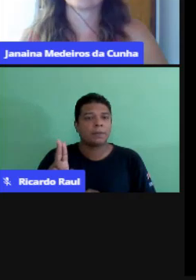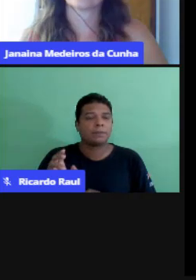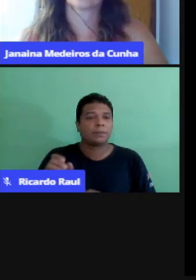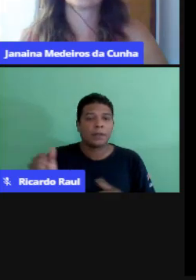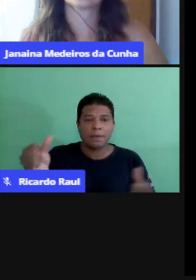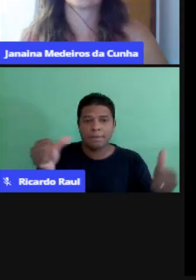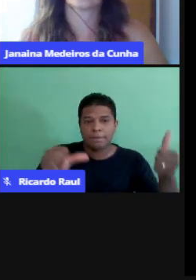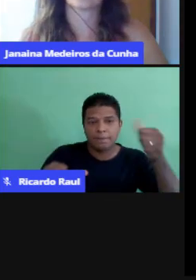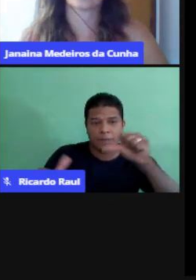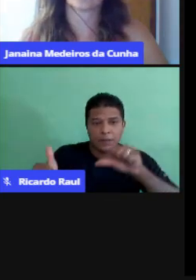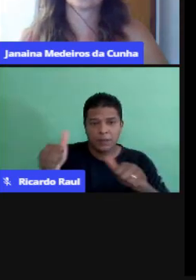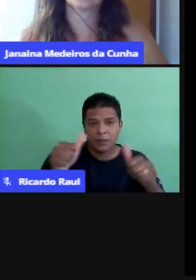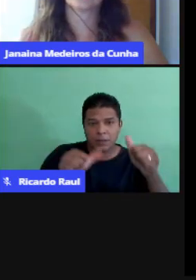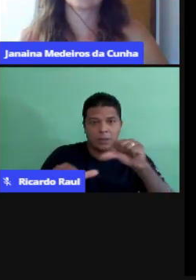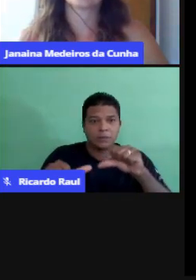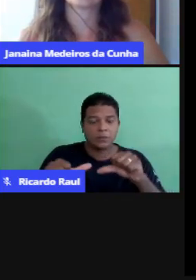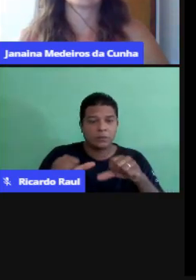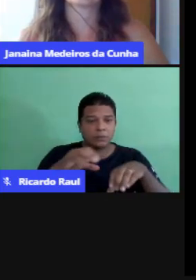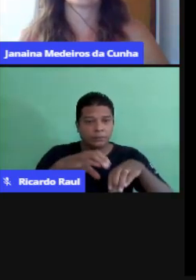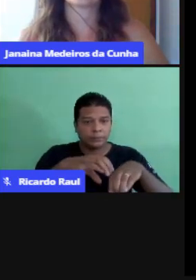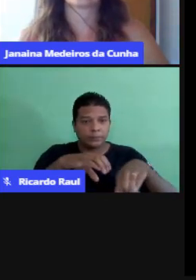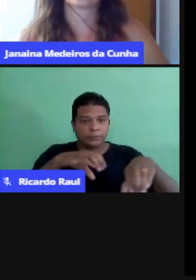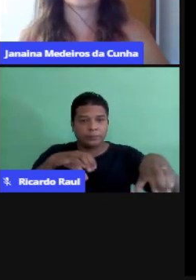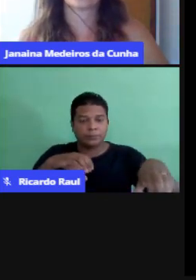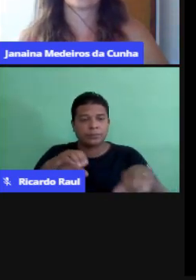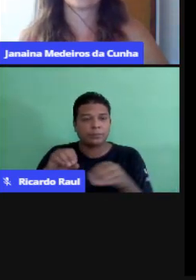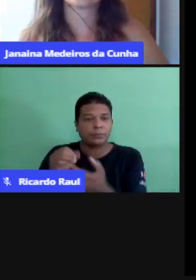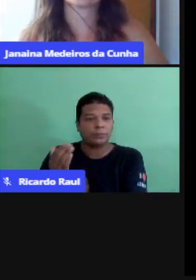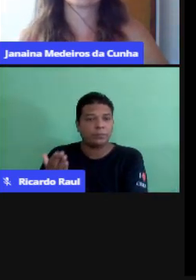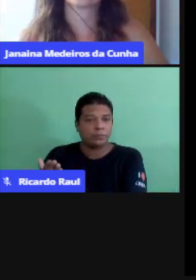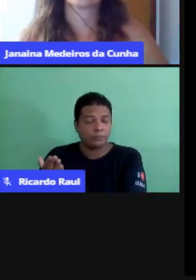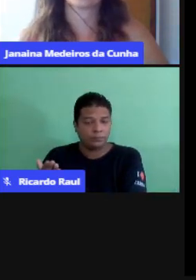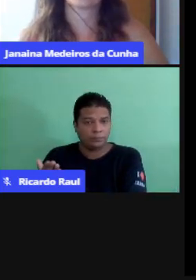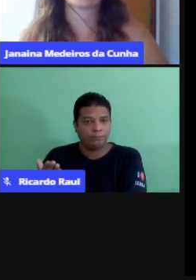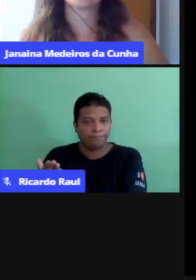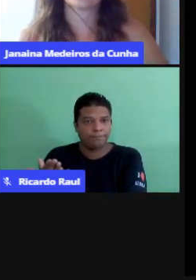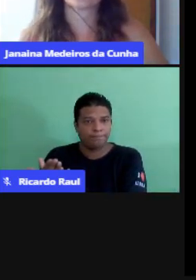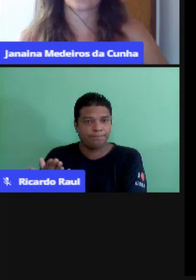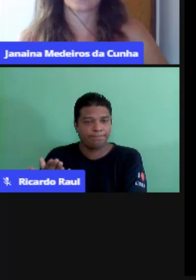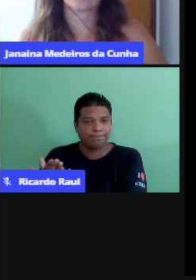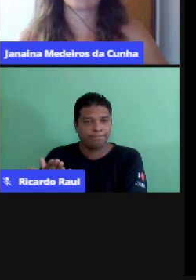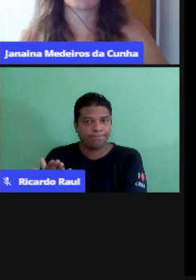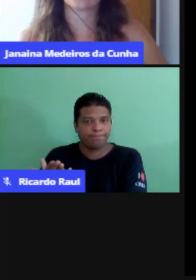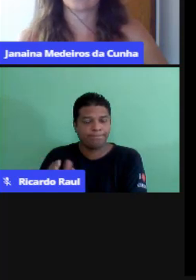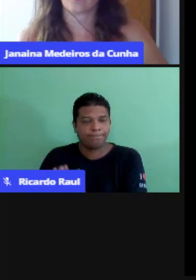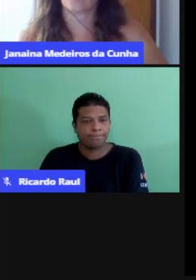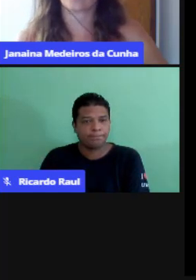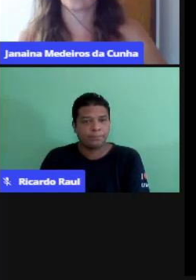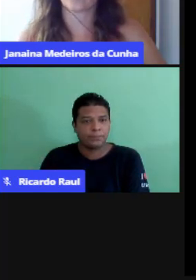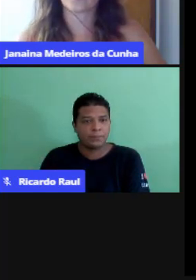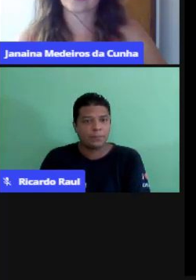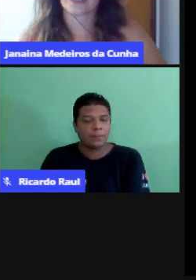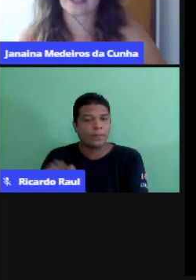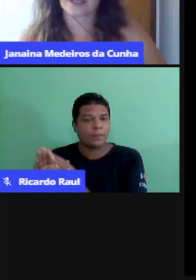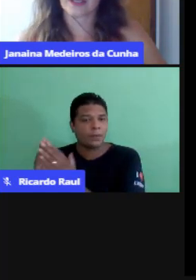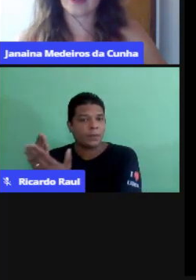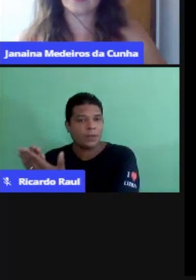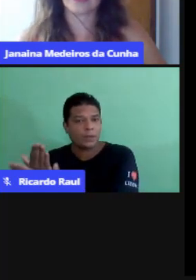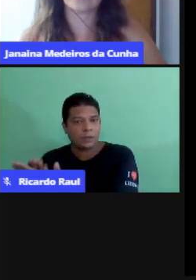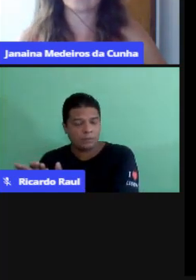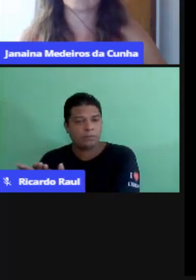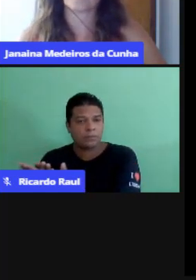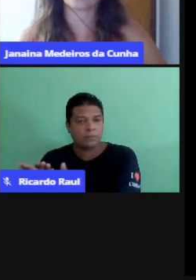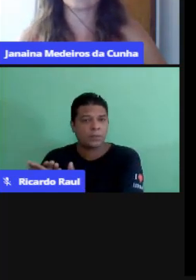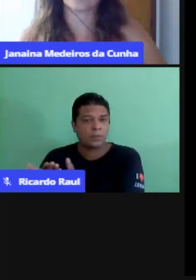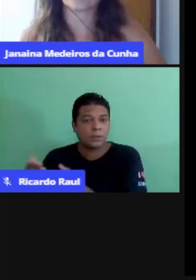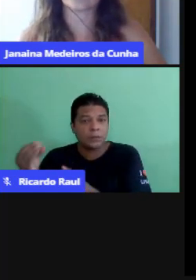essa avaliação do ensino remoto, né? Levando em conta realmente a realidade escolar na qual o aluno está inserido,